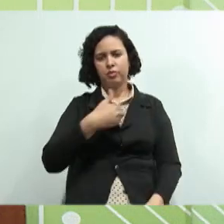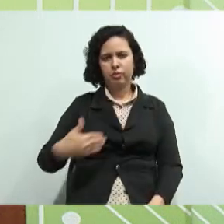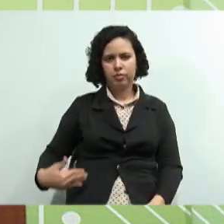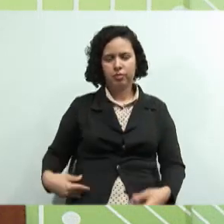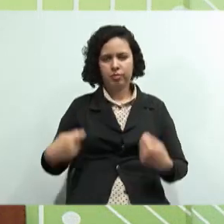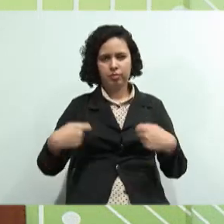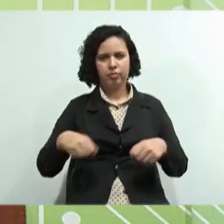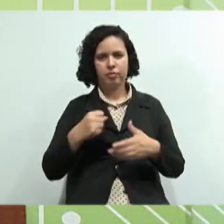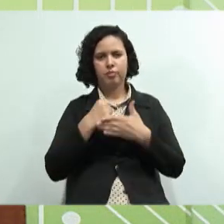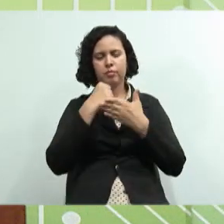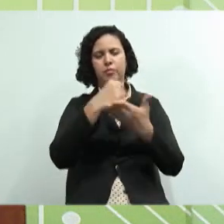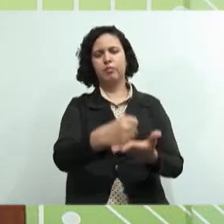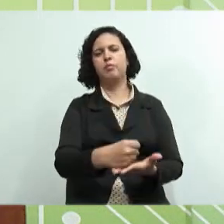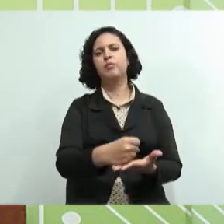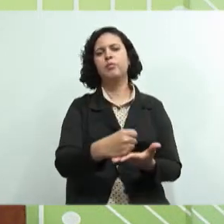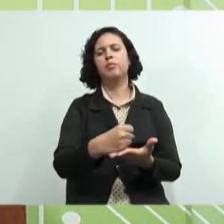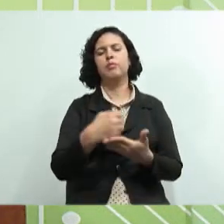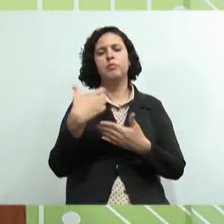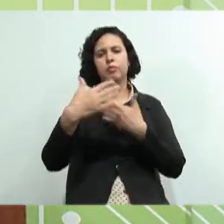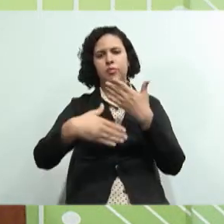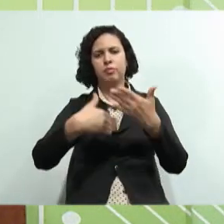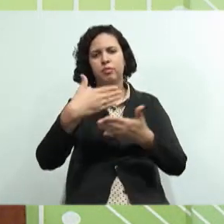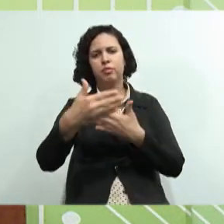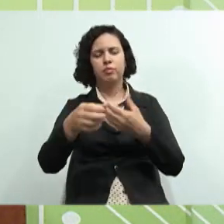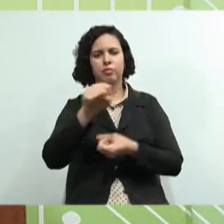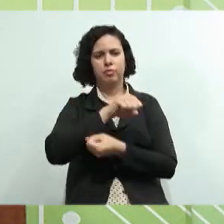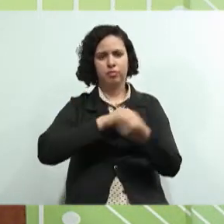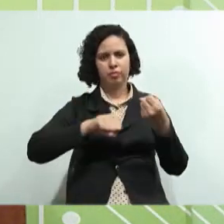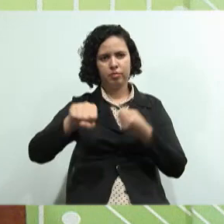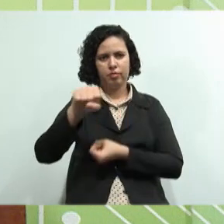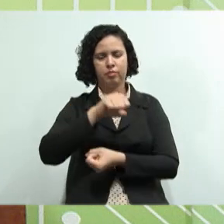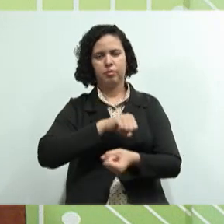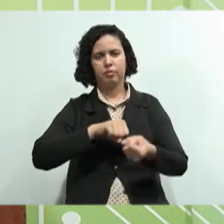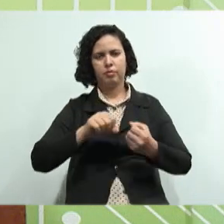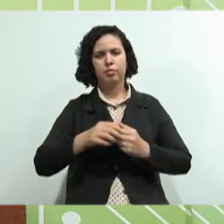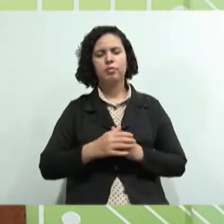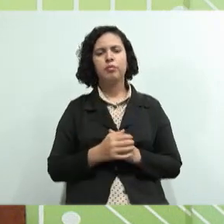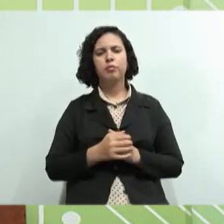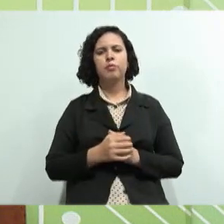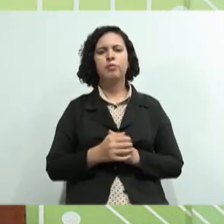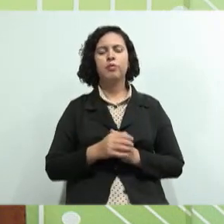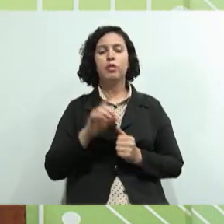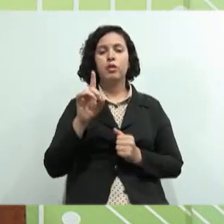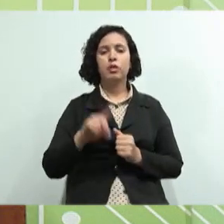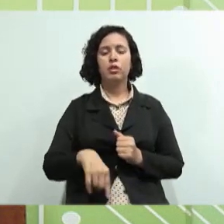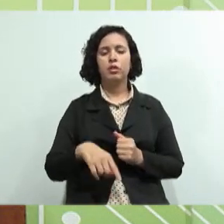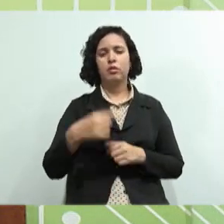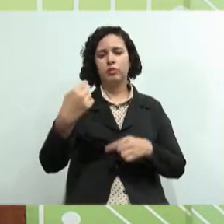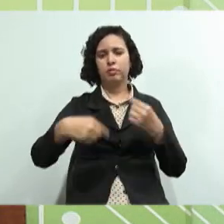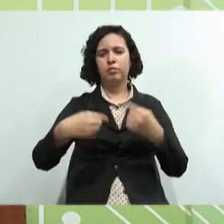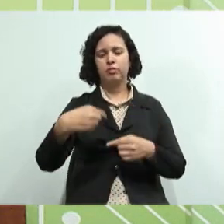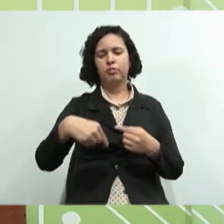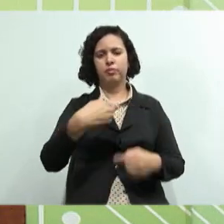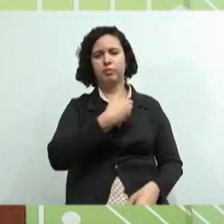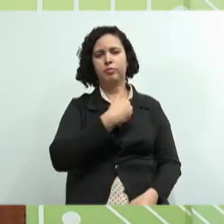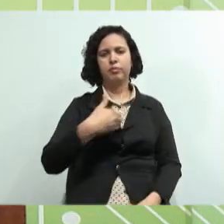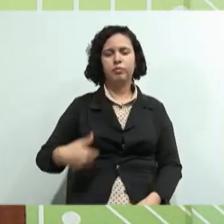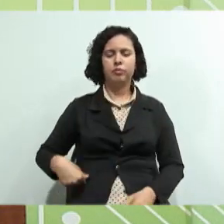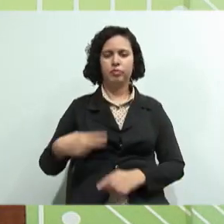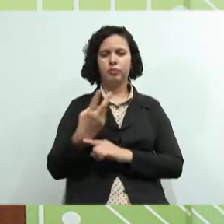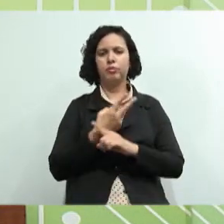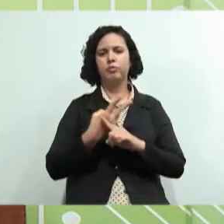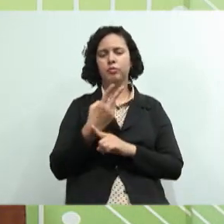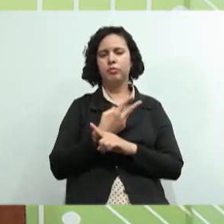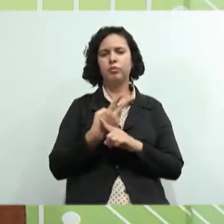para que a gente consiga realmente esse desenvolvimento mais sustentável. E isso que é uma política pública que busca esse desenvolvimento mais